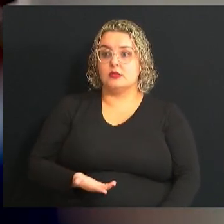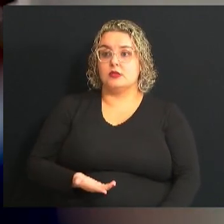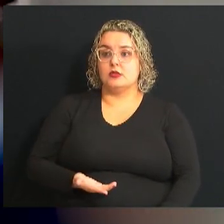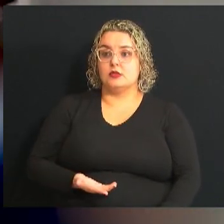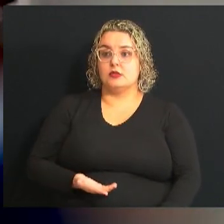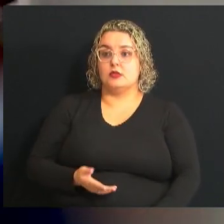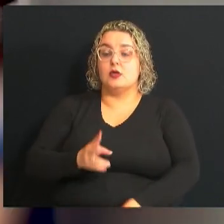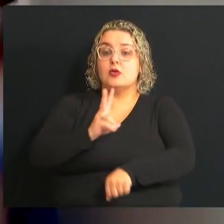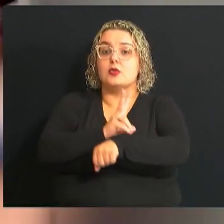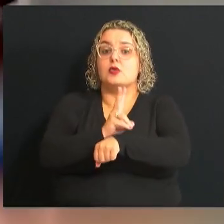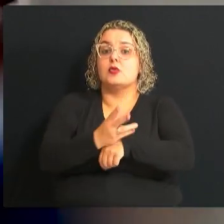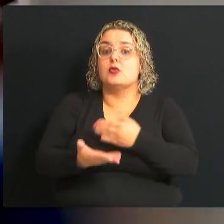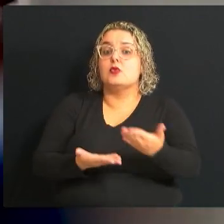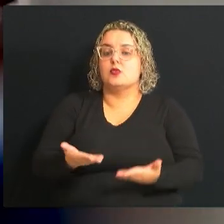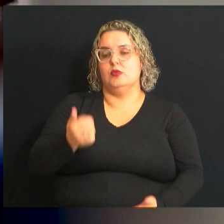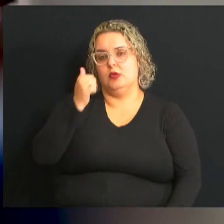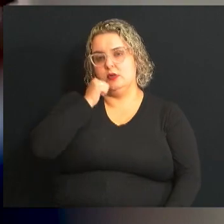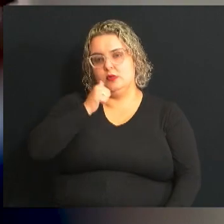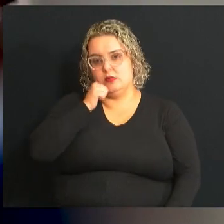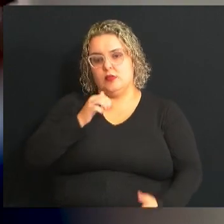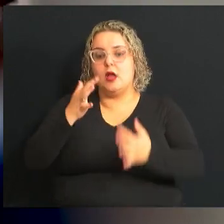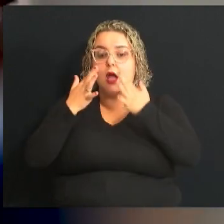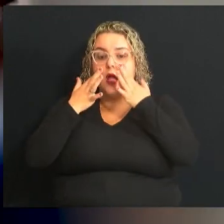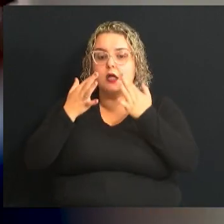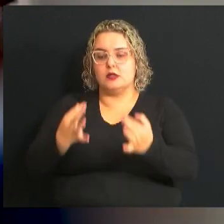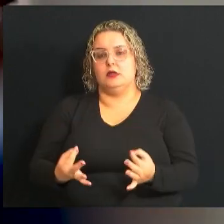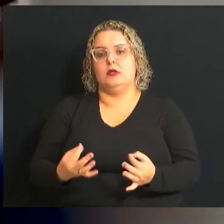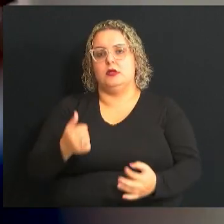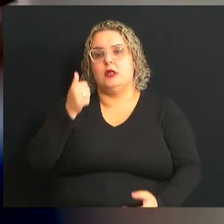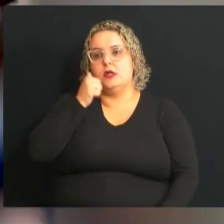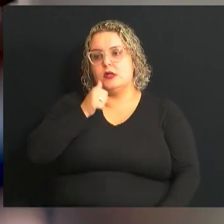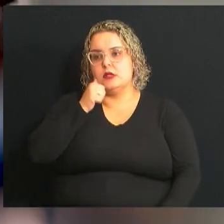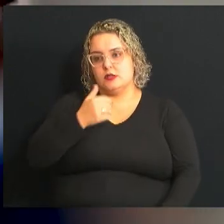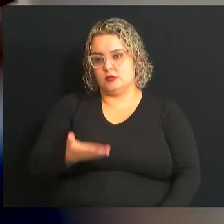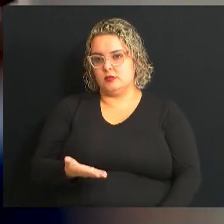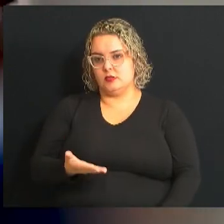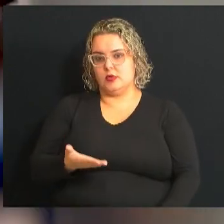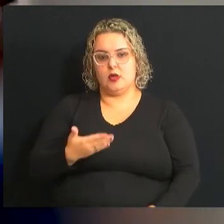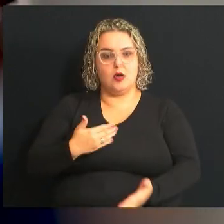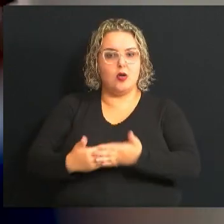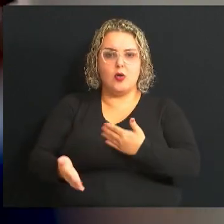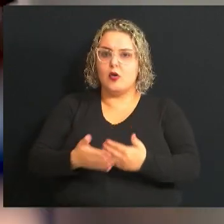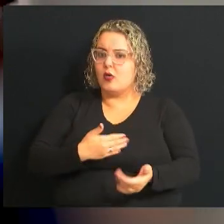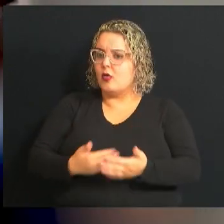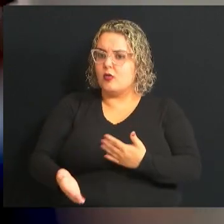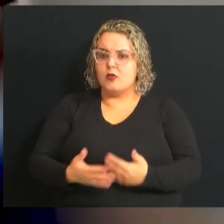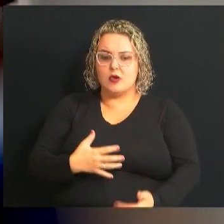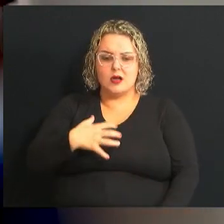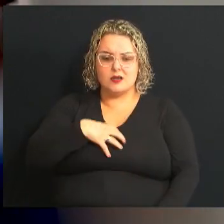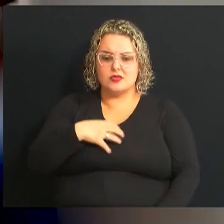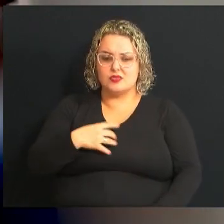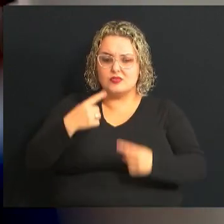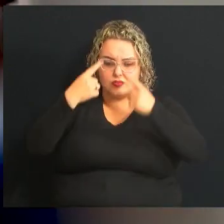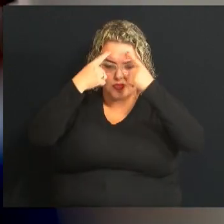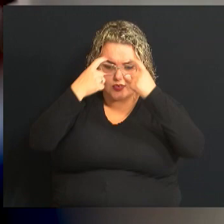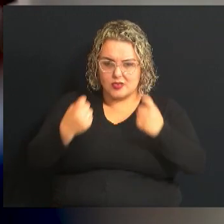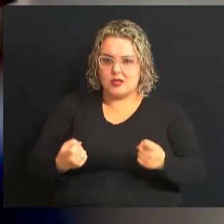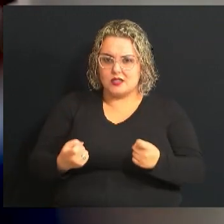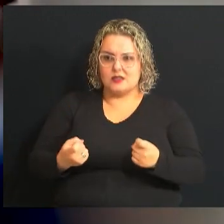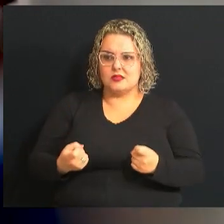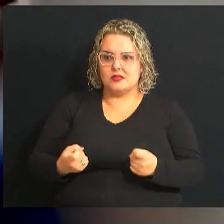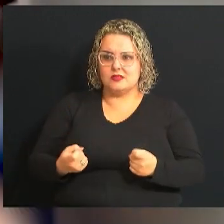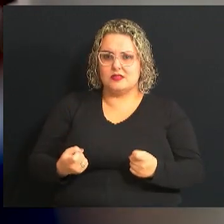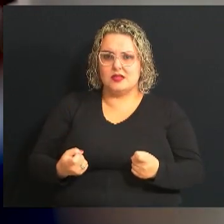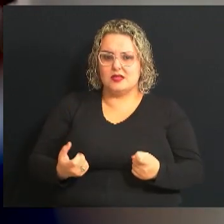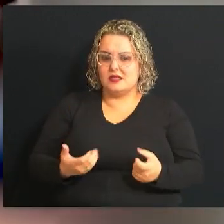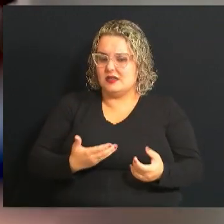cuide dessas mulheres, estejam atentos a essas mulheres. Qualquer sinal de maus traços, de violência, nós